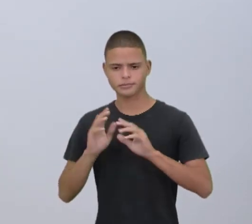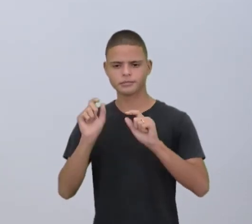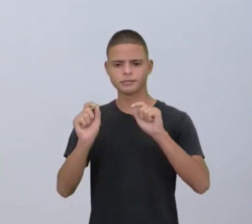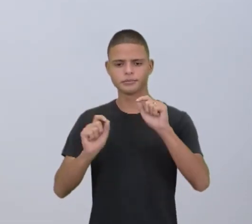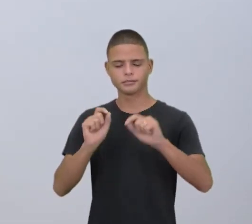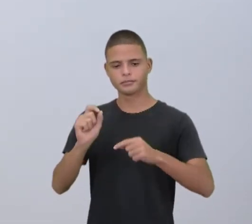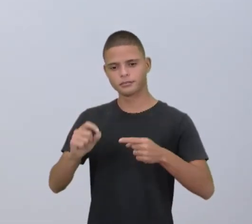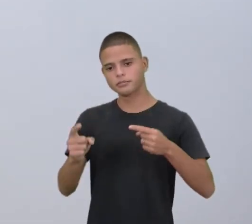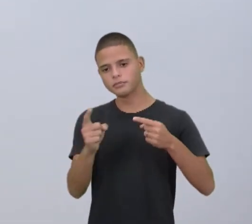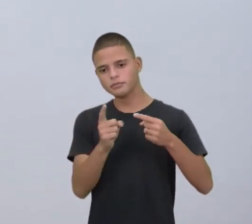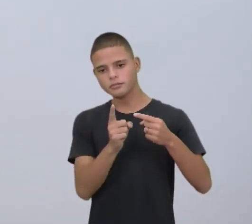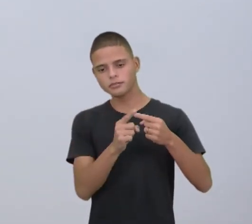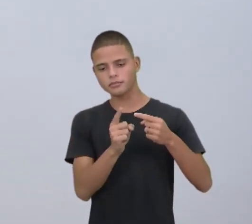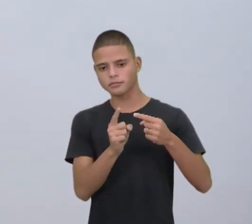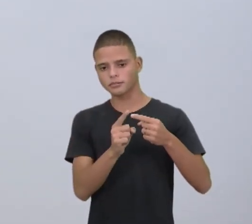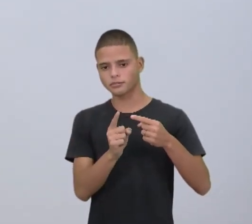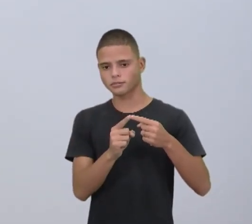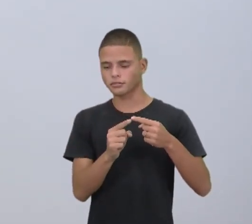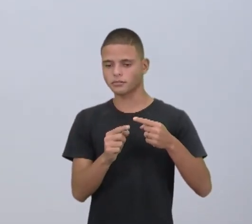é os